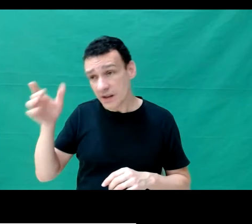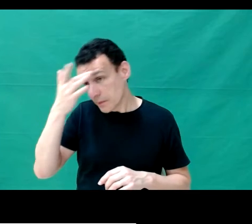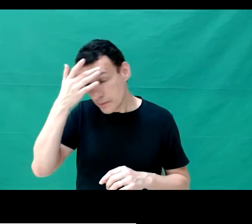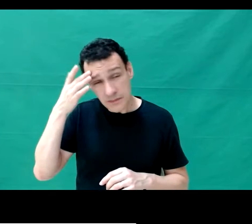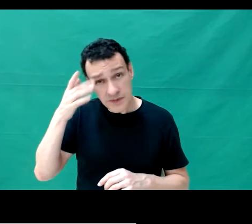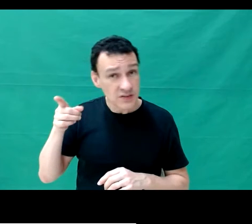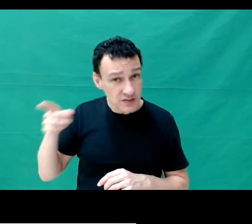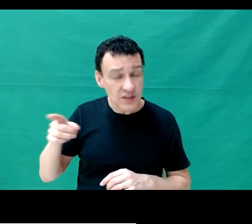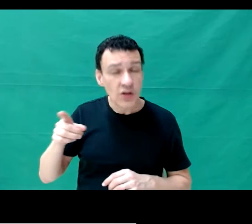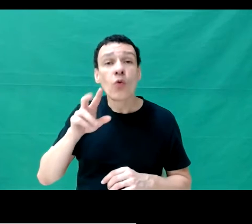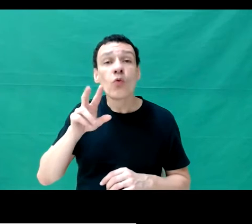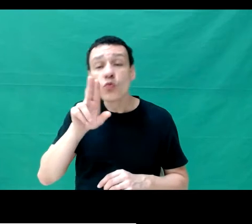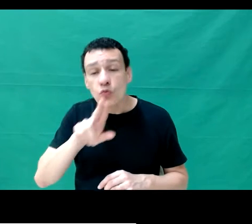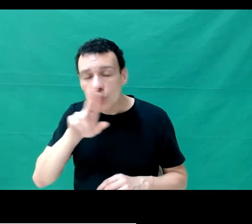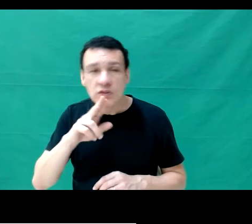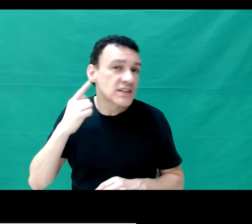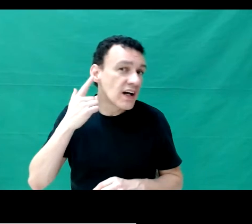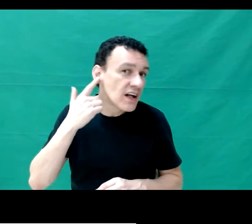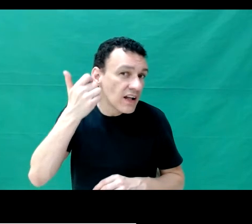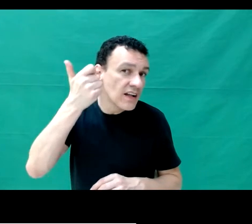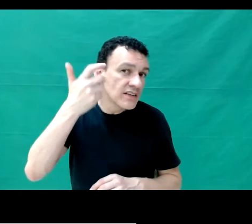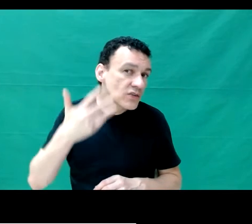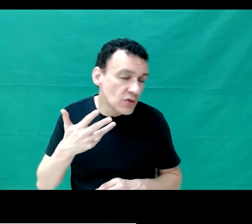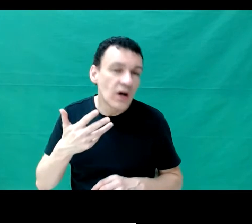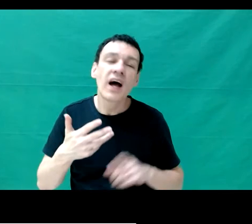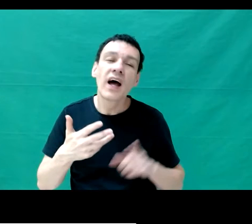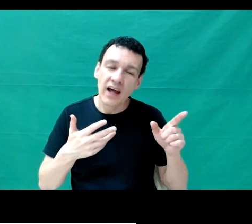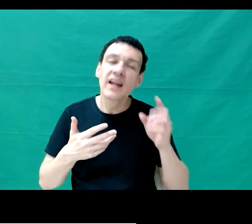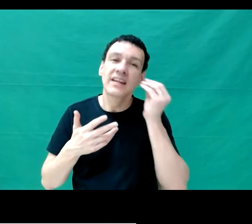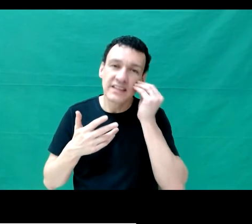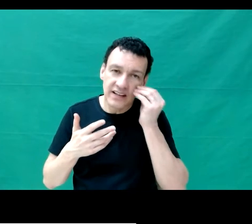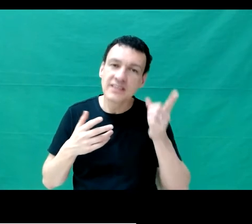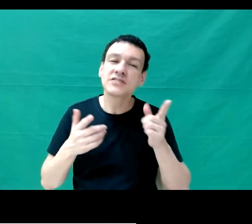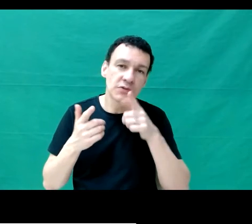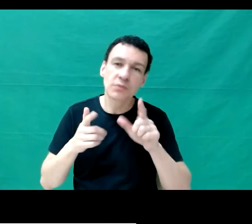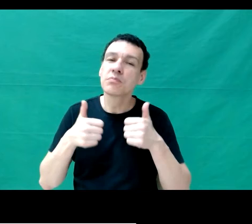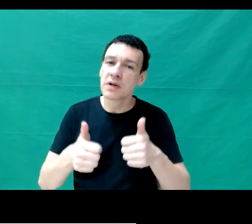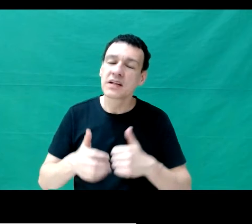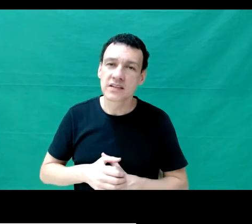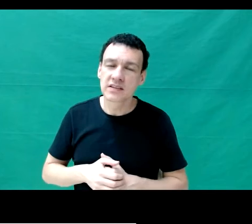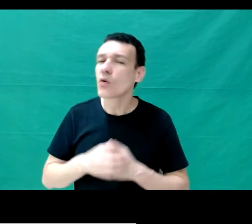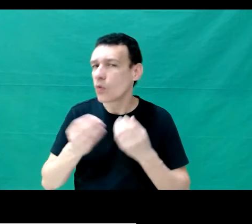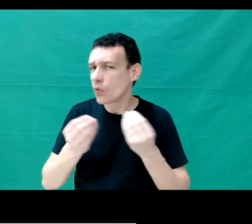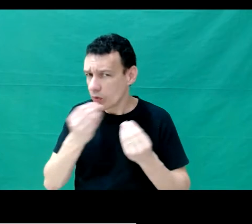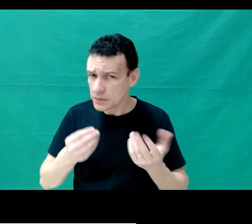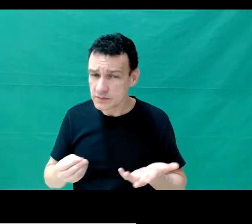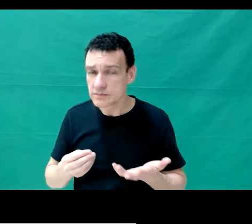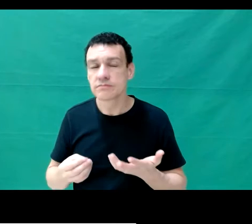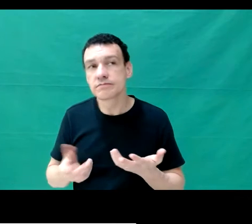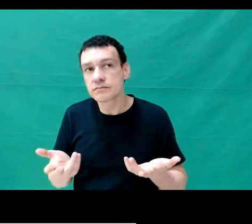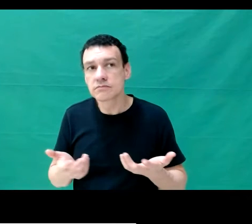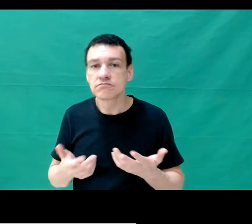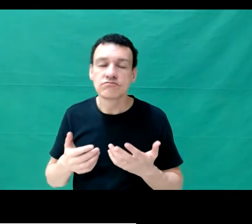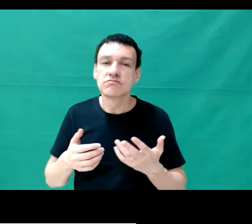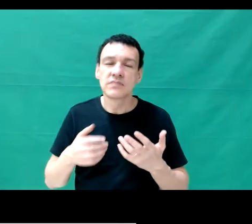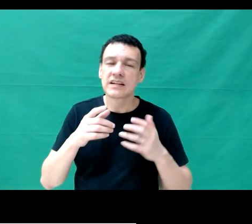usa um leitor de tela, né, pessoal? Como assim? Ela faz os testes, por exemplo, de